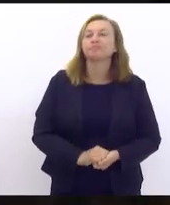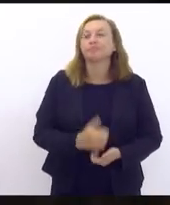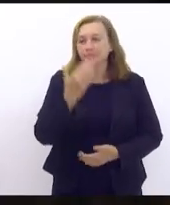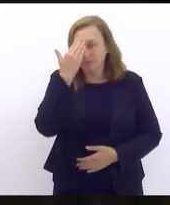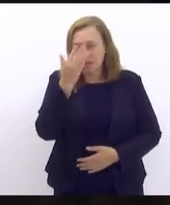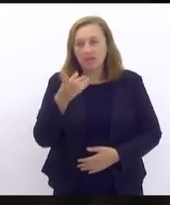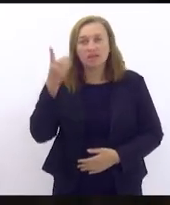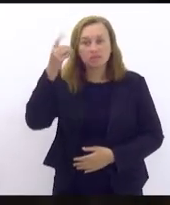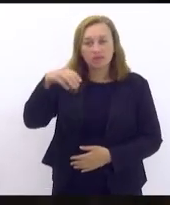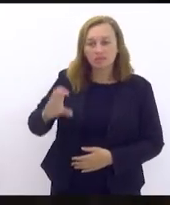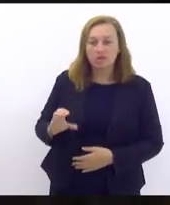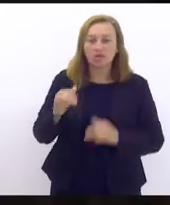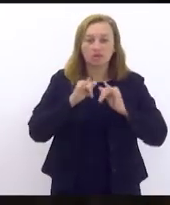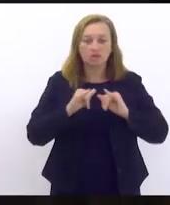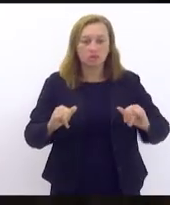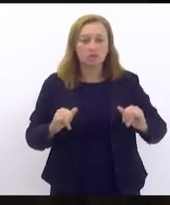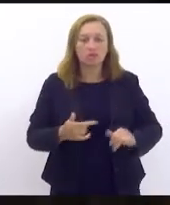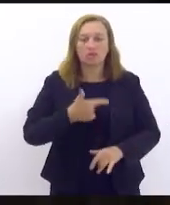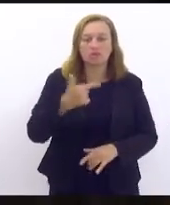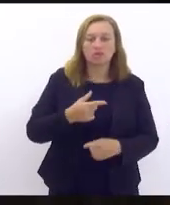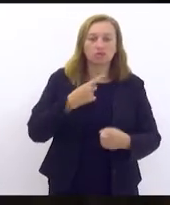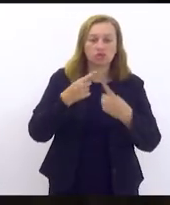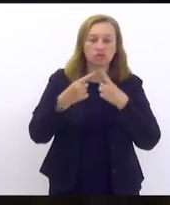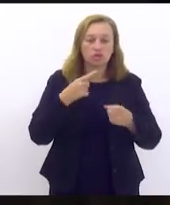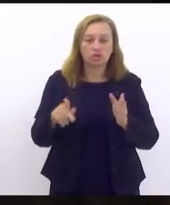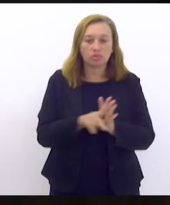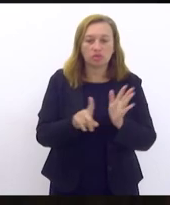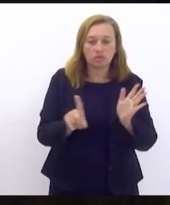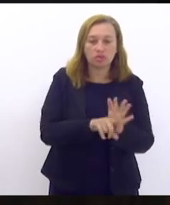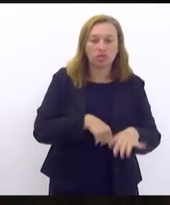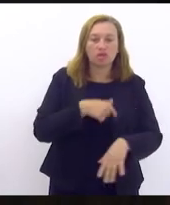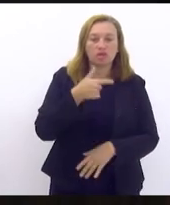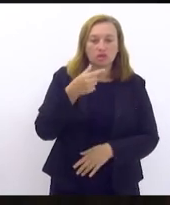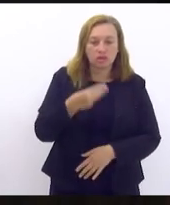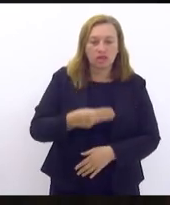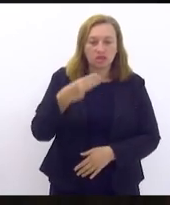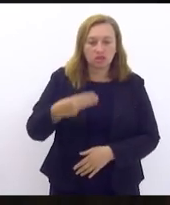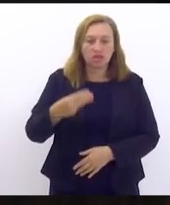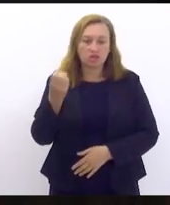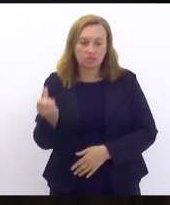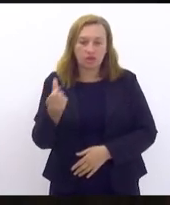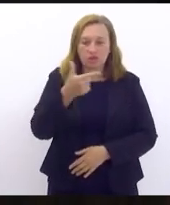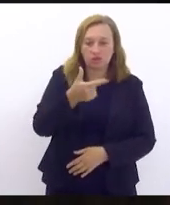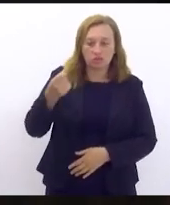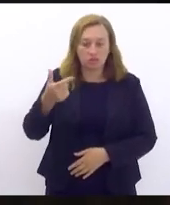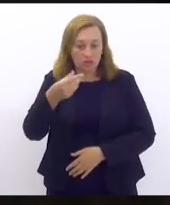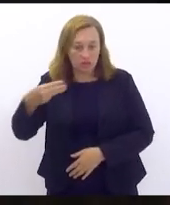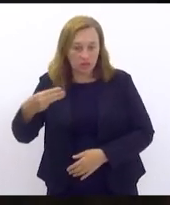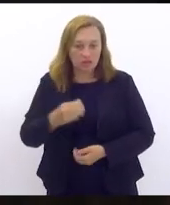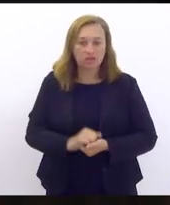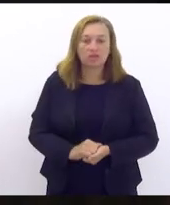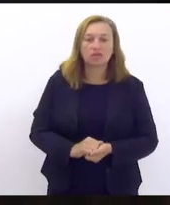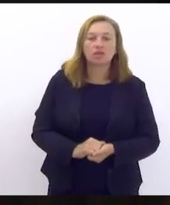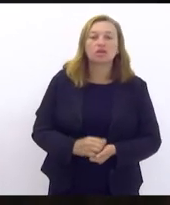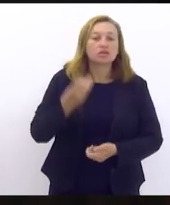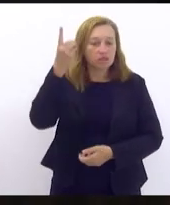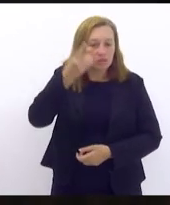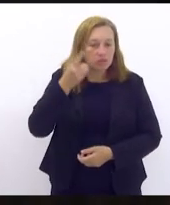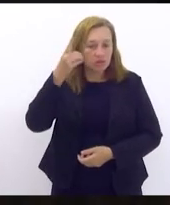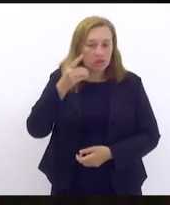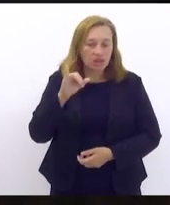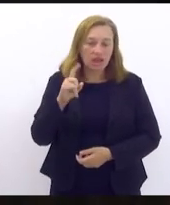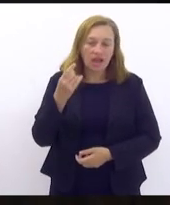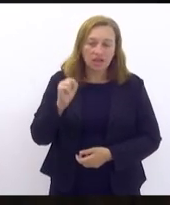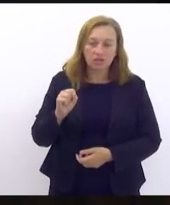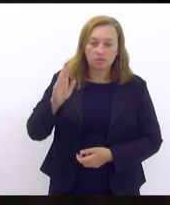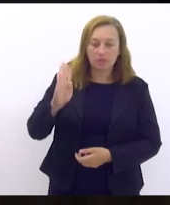Obrigado, deputado Mink. Anuncio, em segunda discussão, projeto de lei número 336-2023, de autoria dos deputados Carlinhos